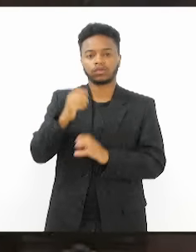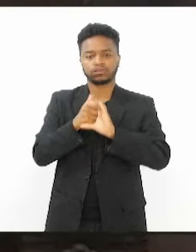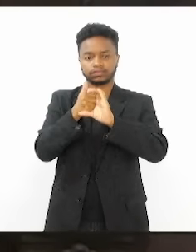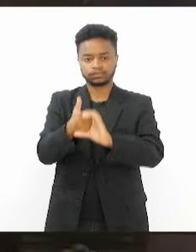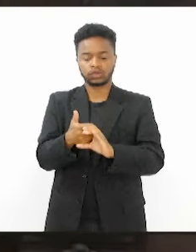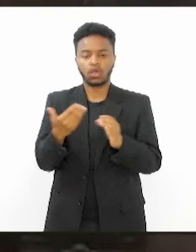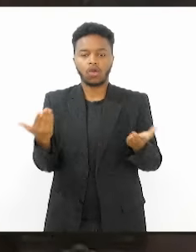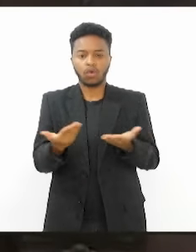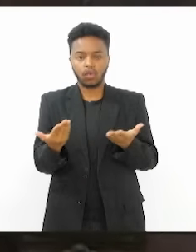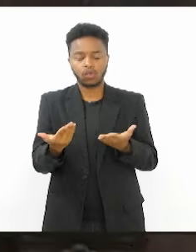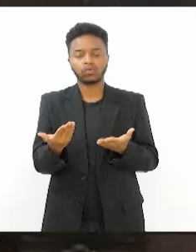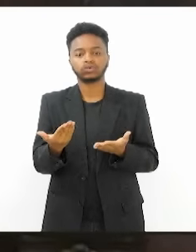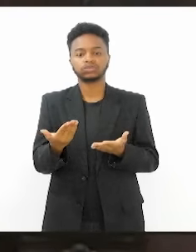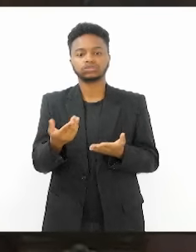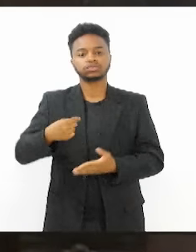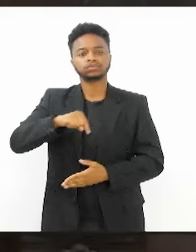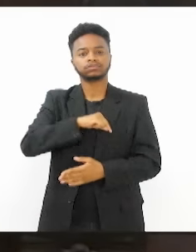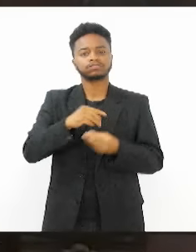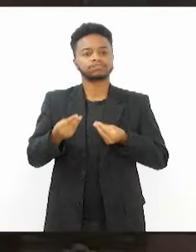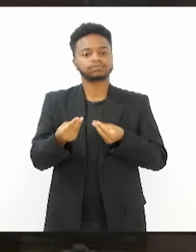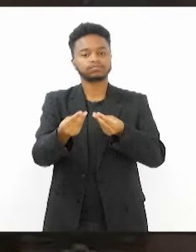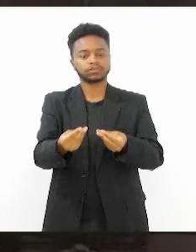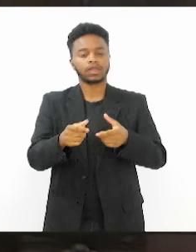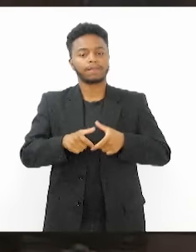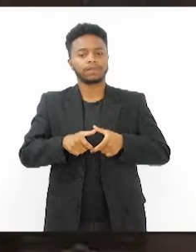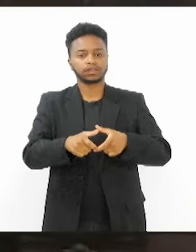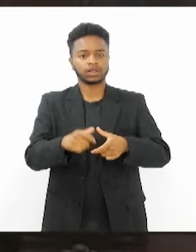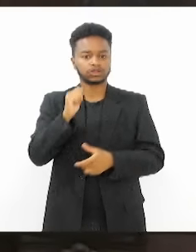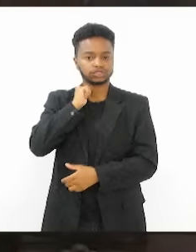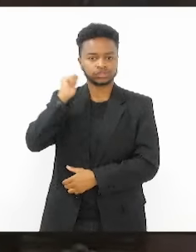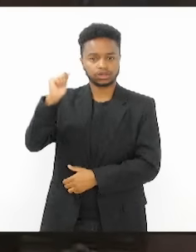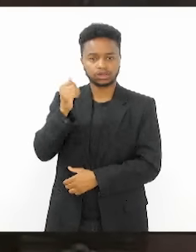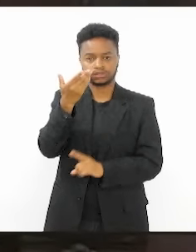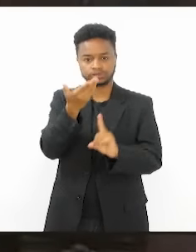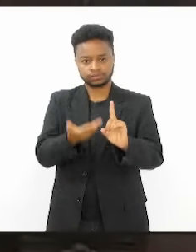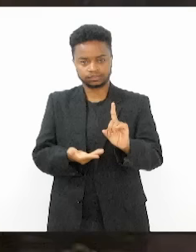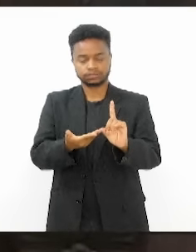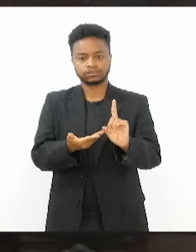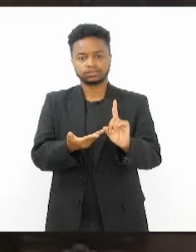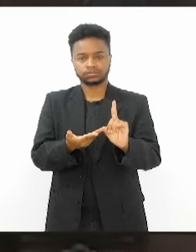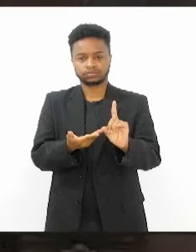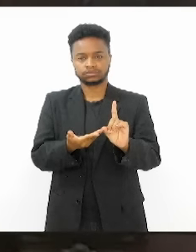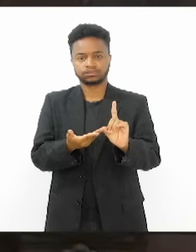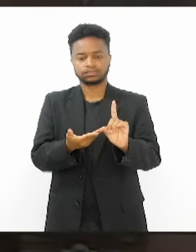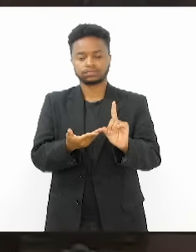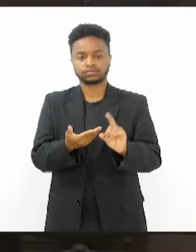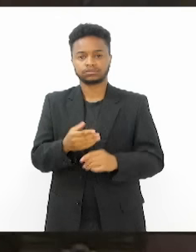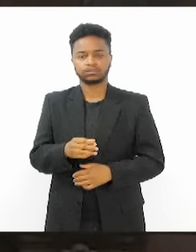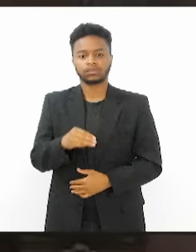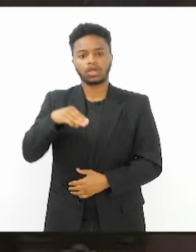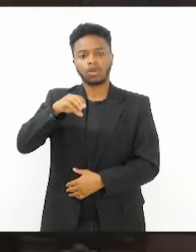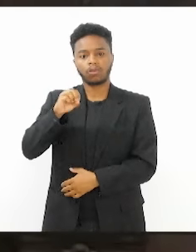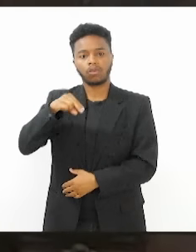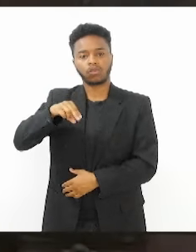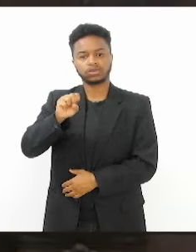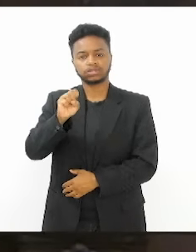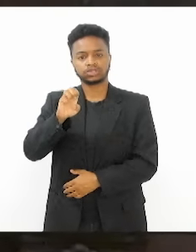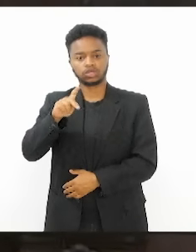Hoje, concedemos a medalha Tiradentes à vossa reverendíssima Monsenhor João